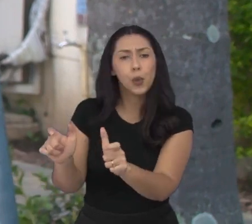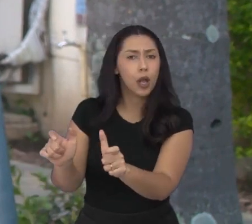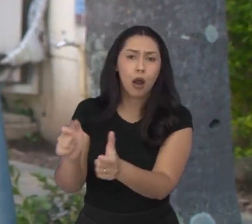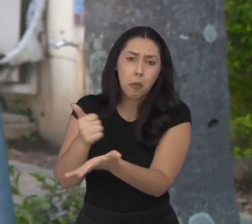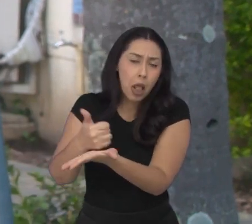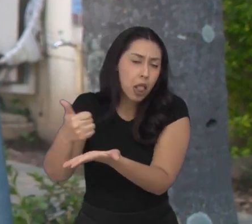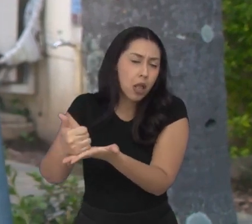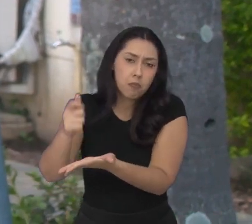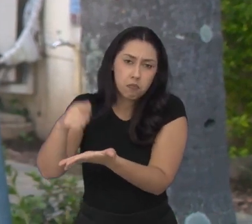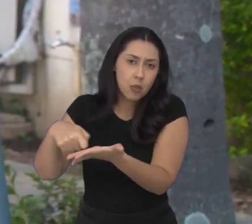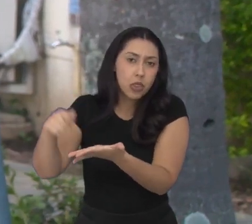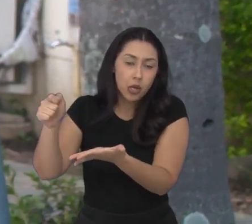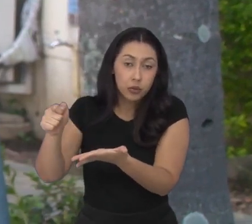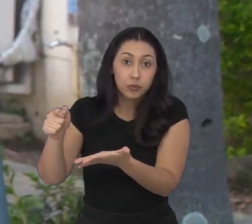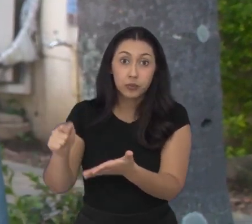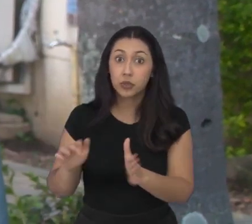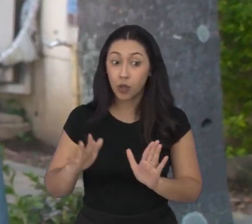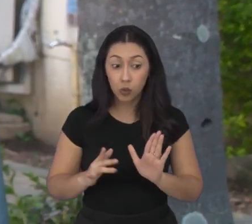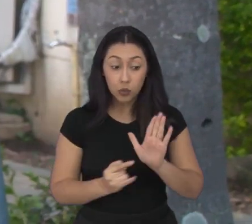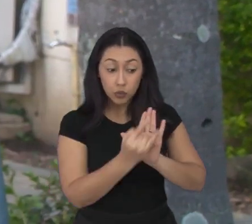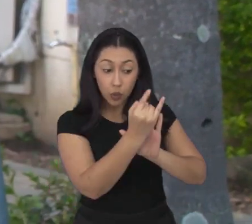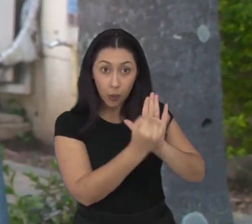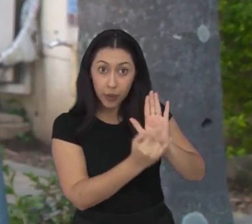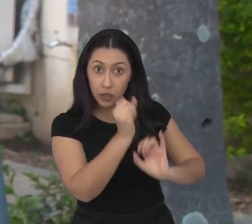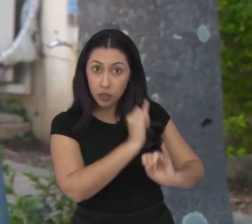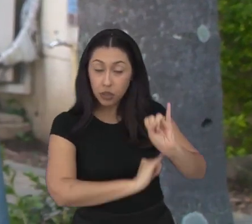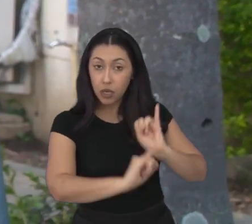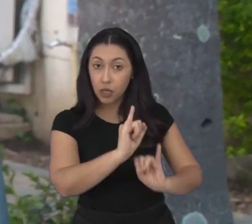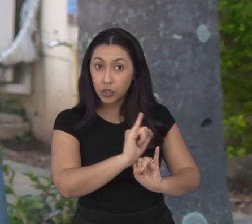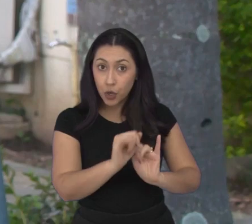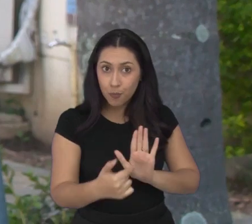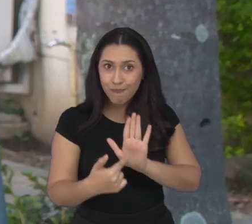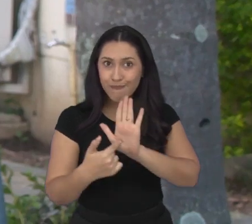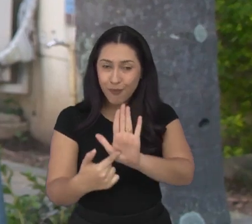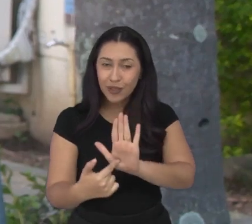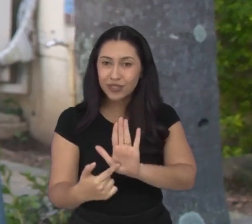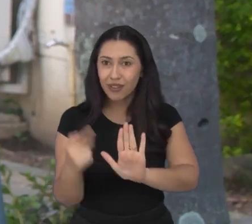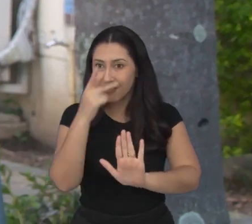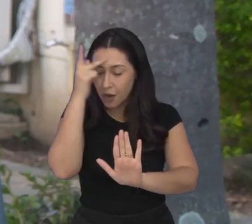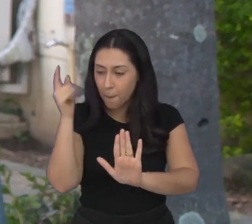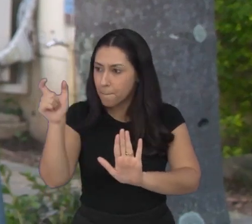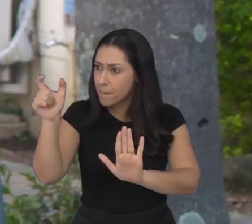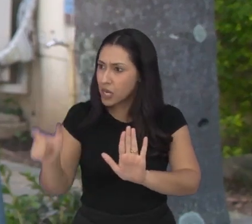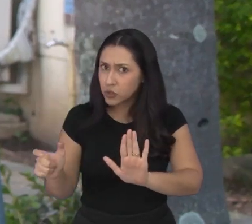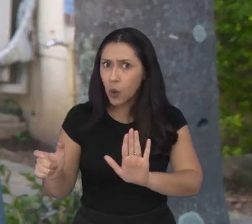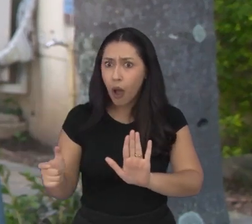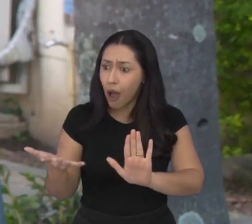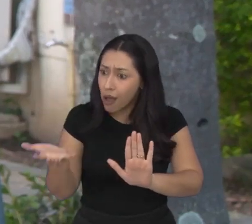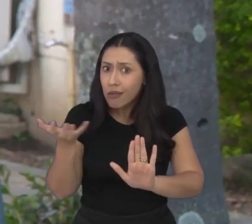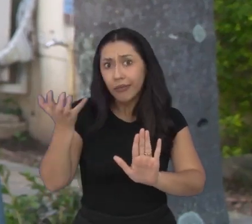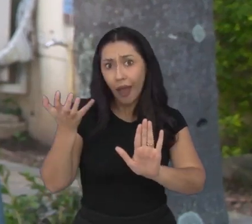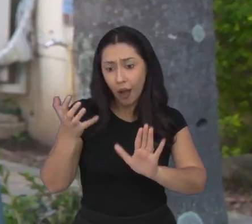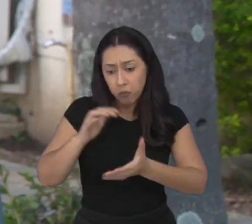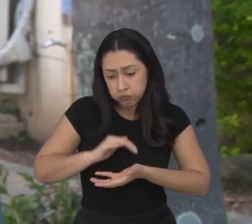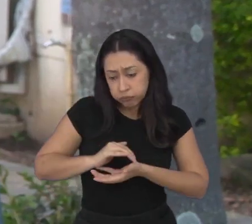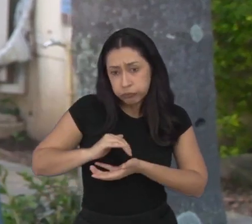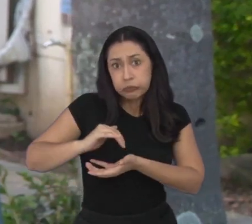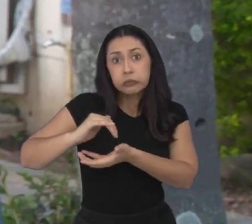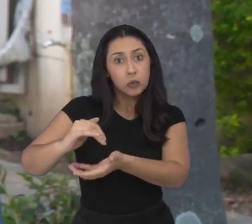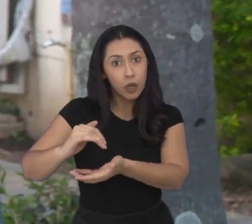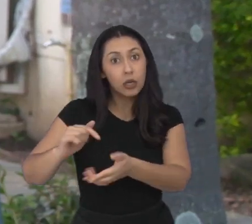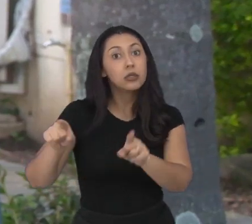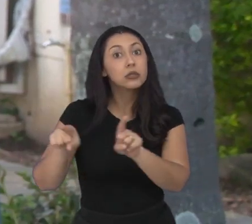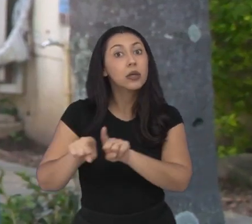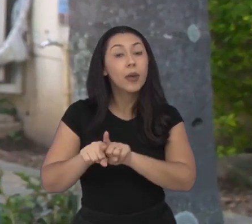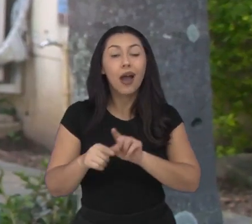qualquer cartório do país. O documento digital formaliza a vontade da pessoa em ser doadora. A